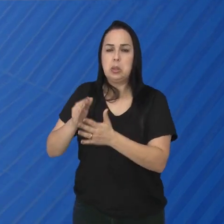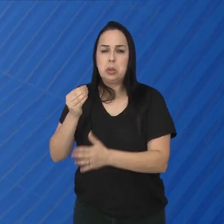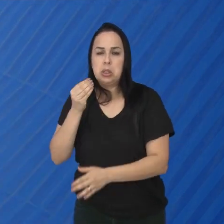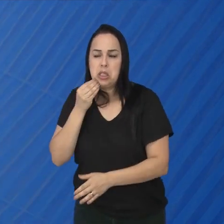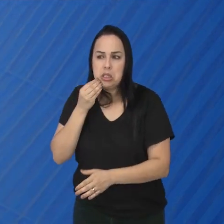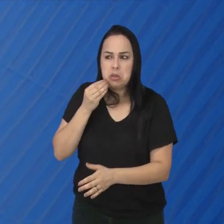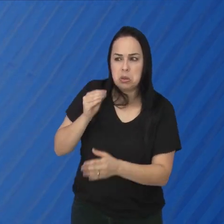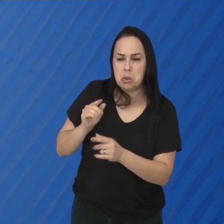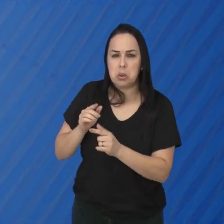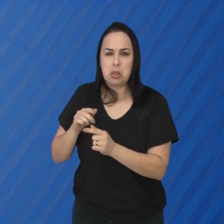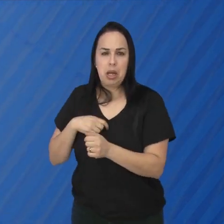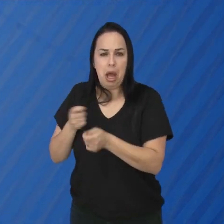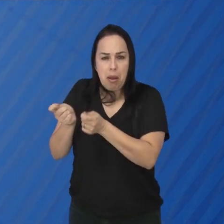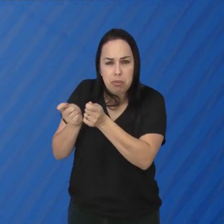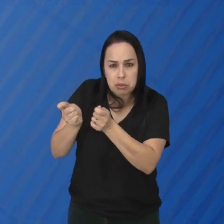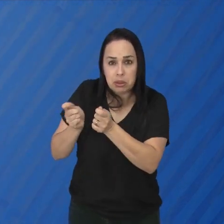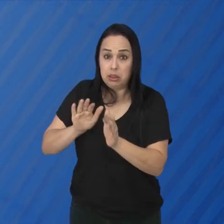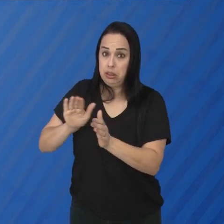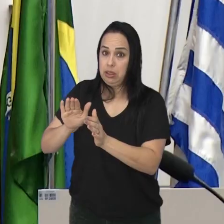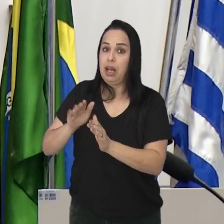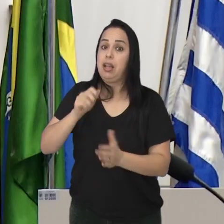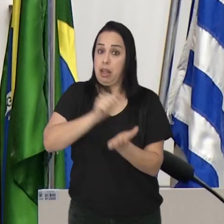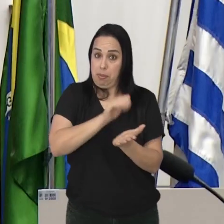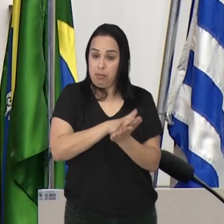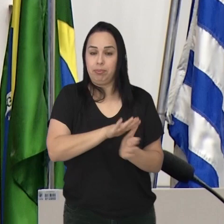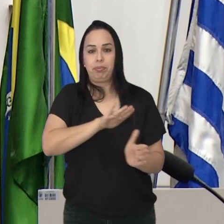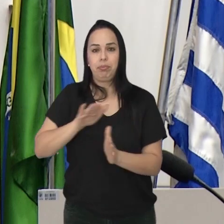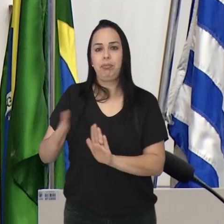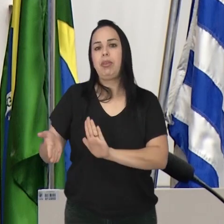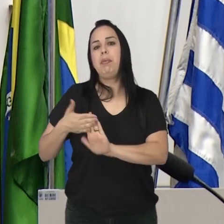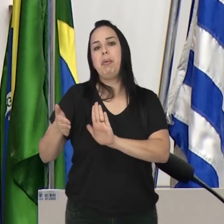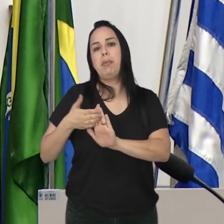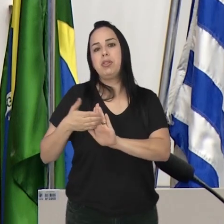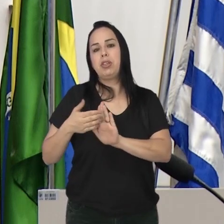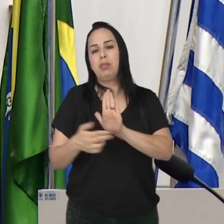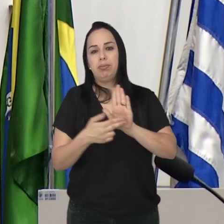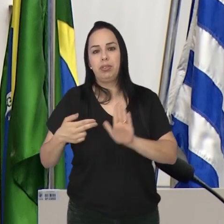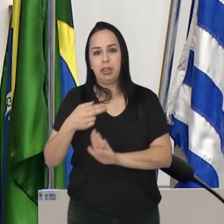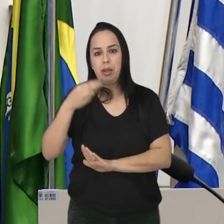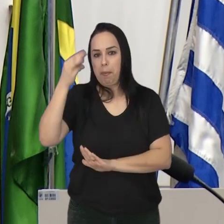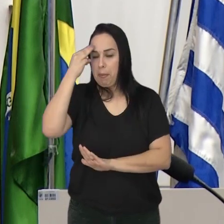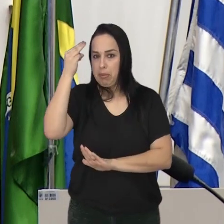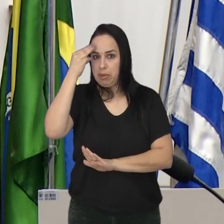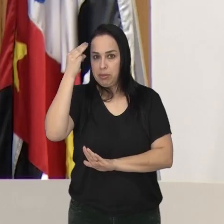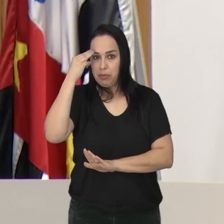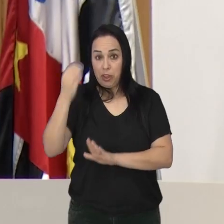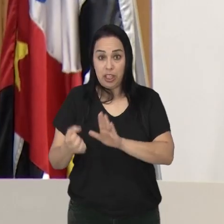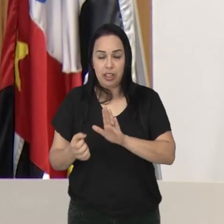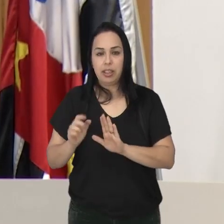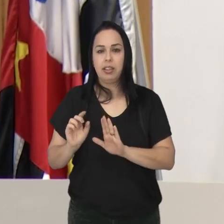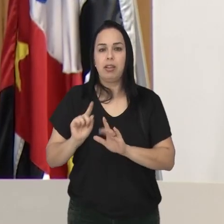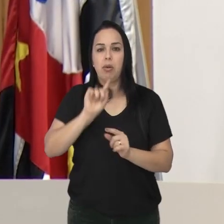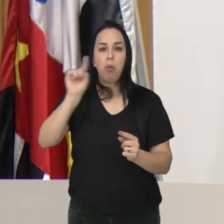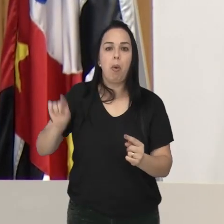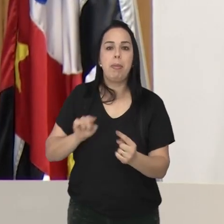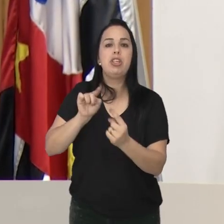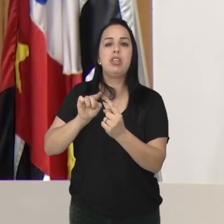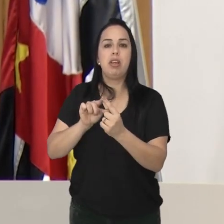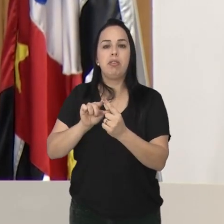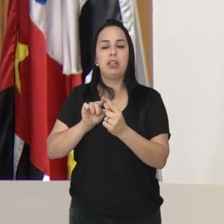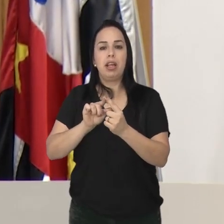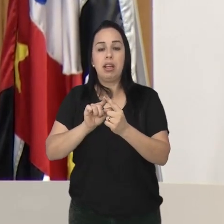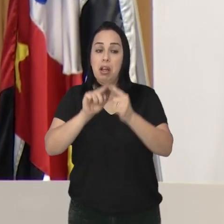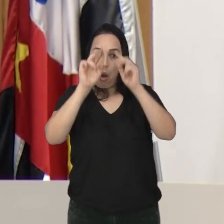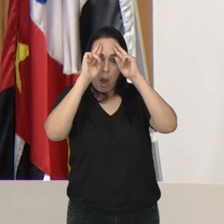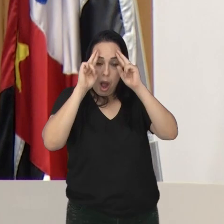alguma cerimônia ou culto religioso. A proposta é de autoria do vereador Marcelo Garcia e foi criada para